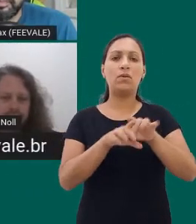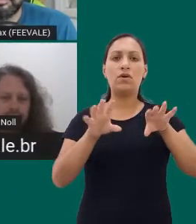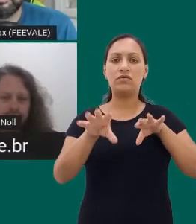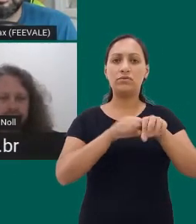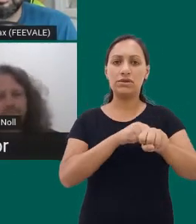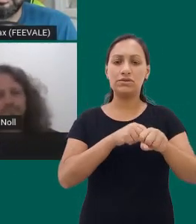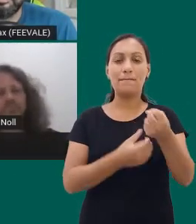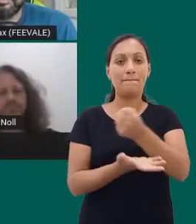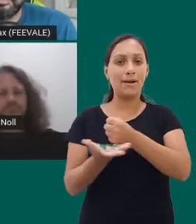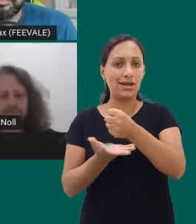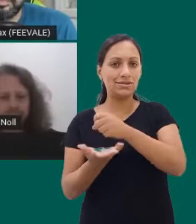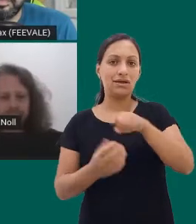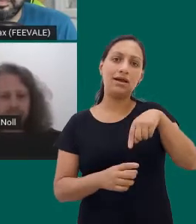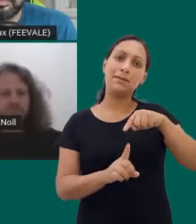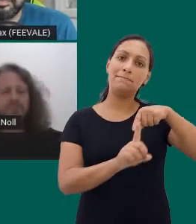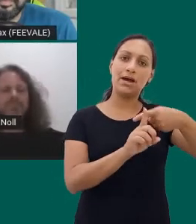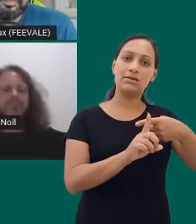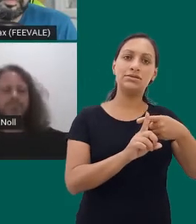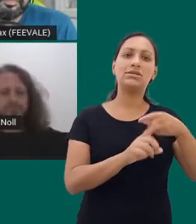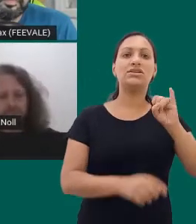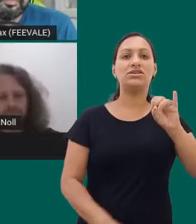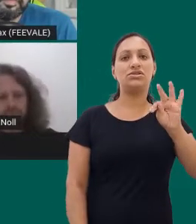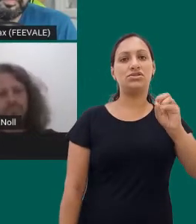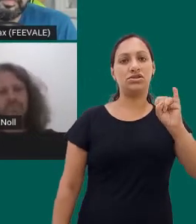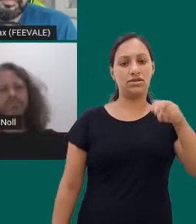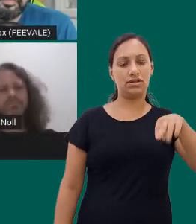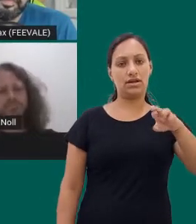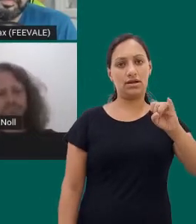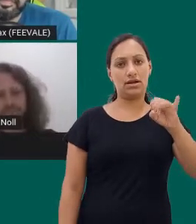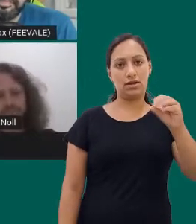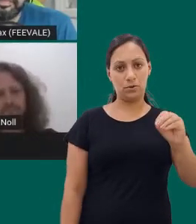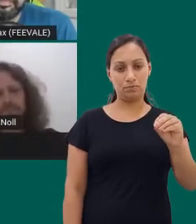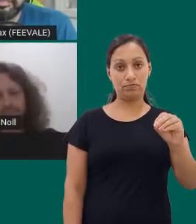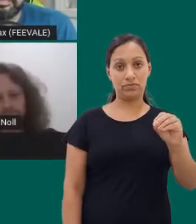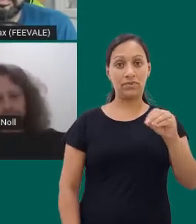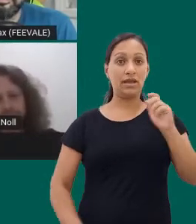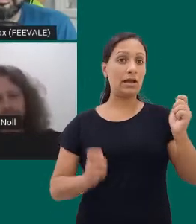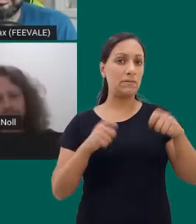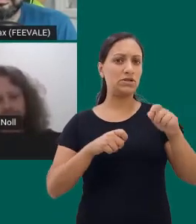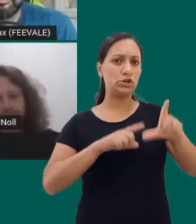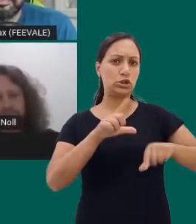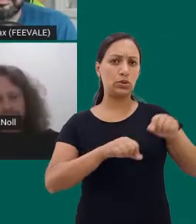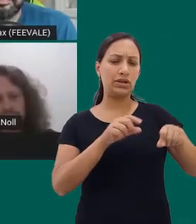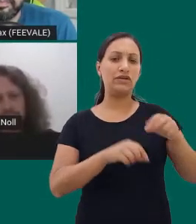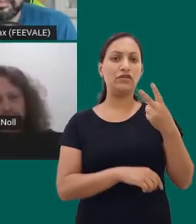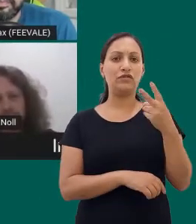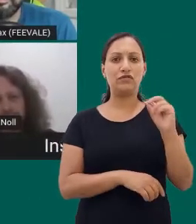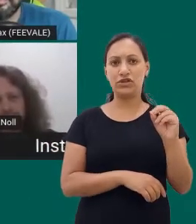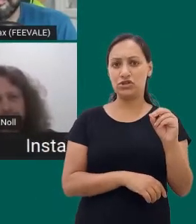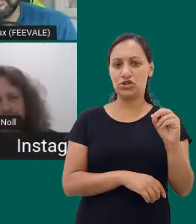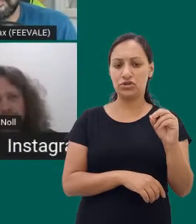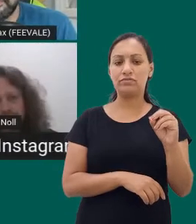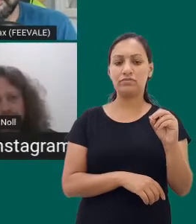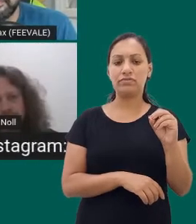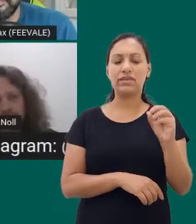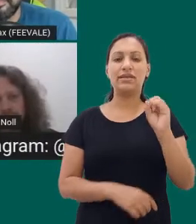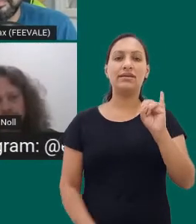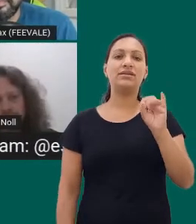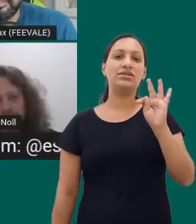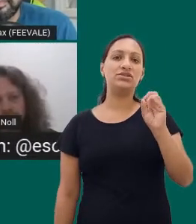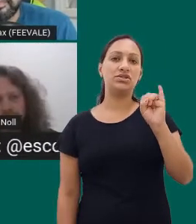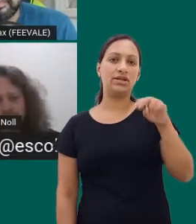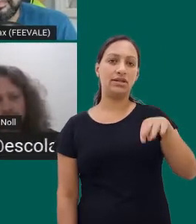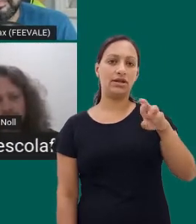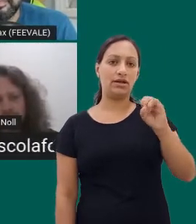todos os nossos estudantes vão ter a possibilidade de escolha entre 20 possibilidades de itinerário. Então, nós temos hoje